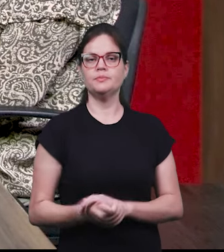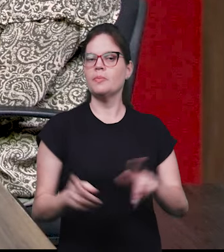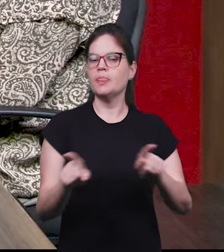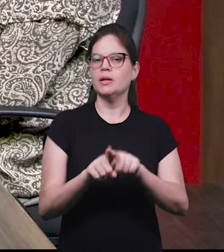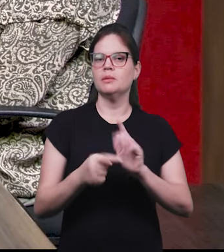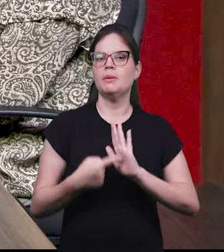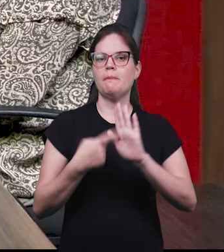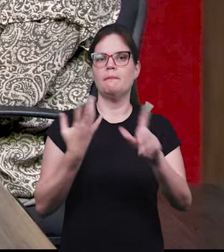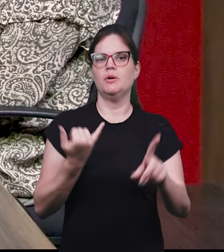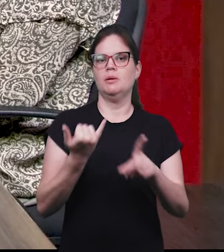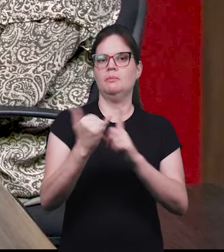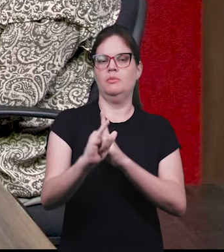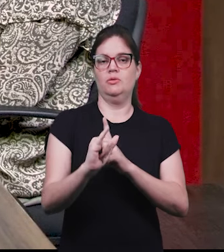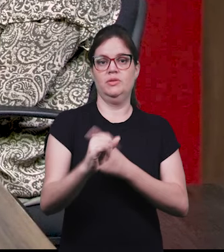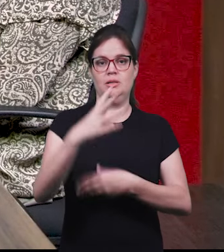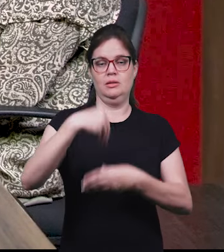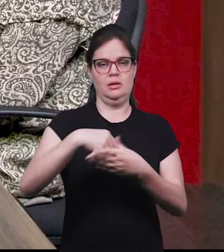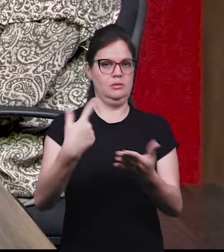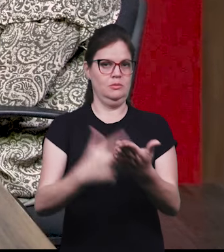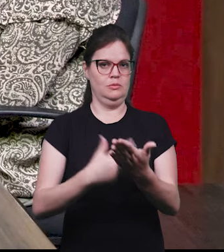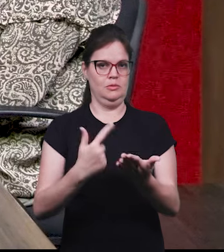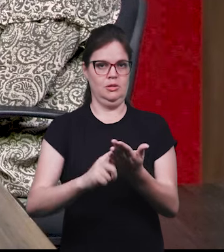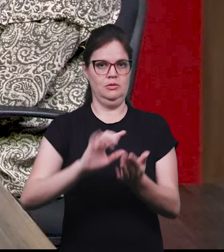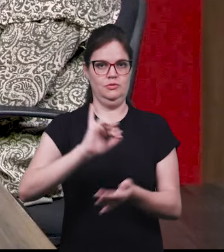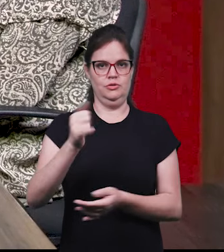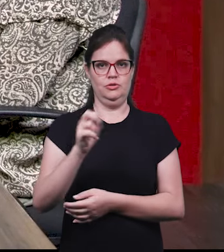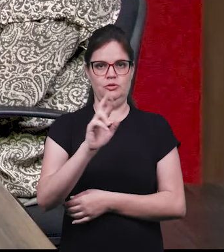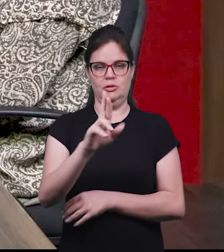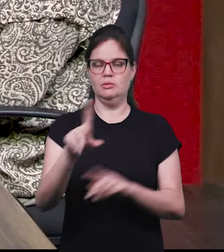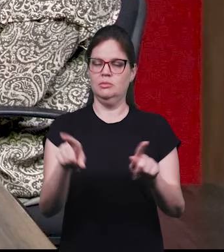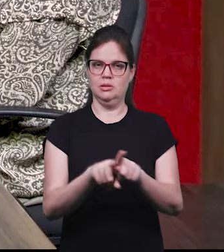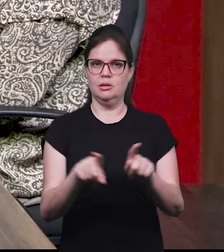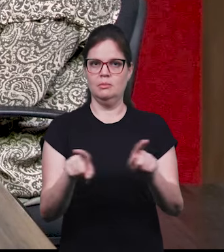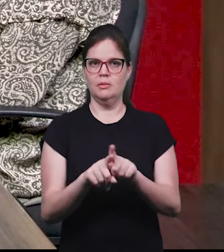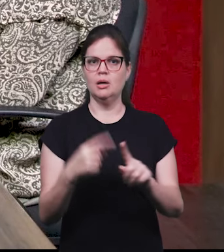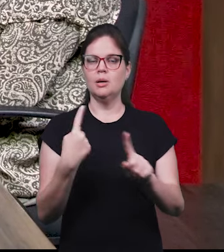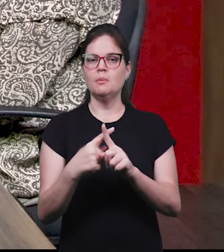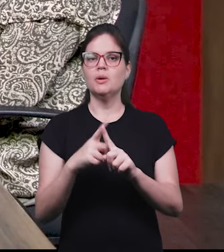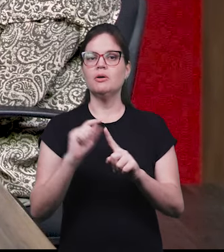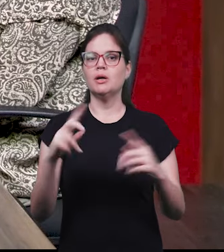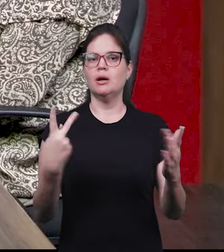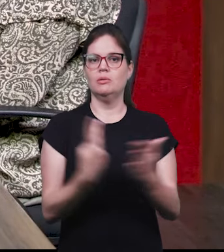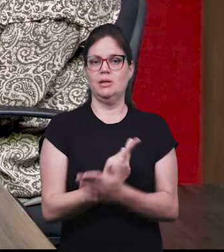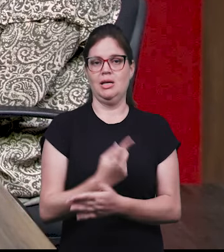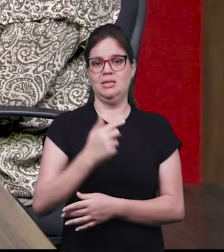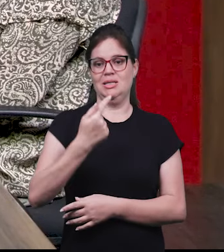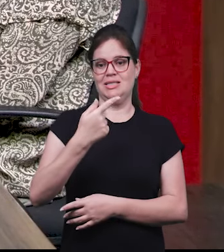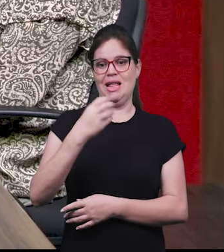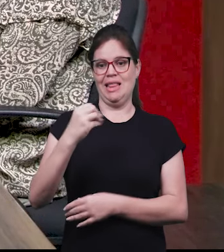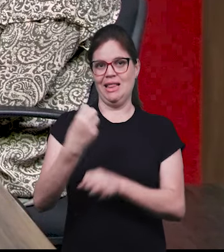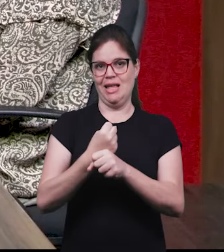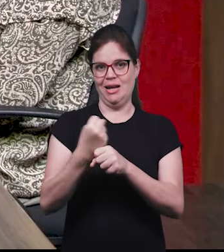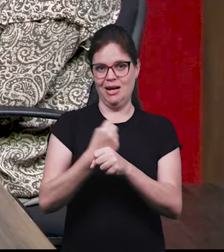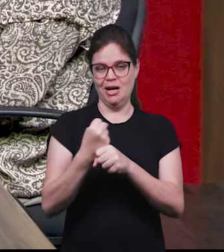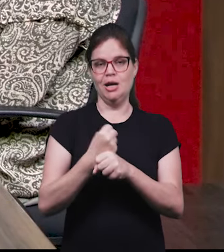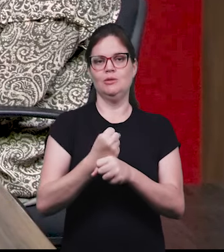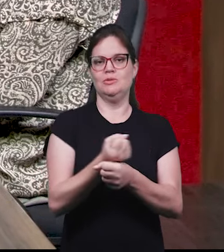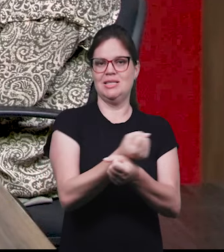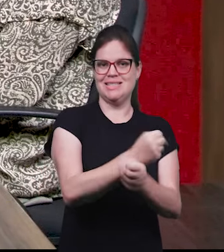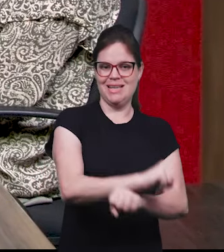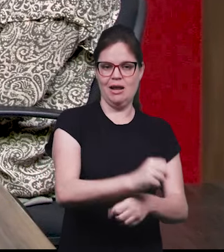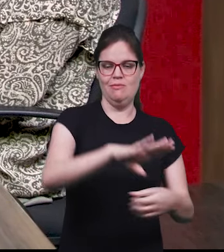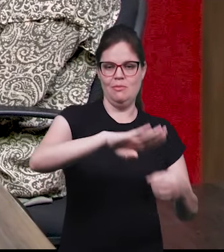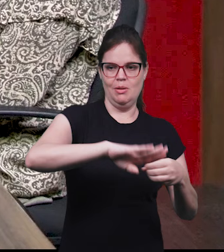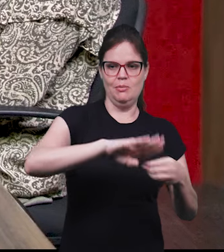confirma as profecias de Jeremias, que após 70 anos de cativeiro, os judeus voltariam à